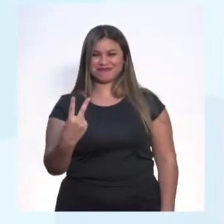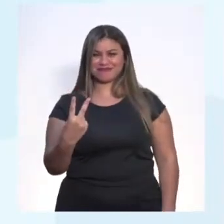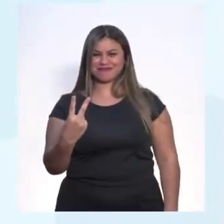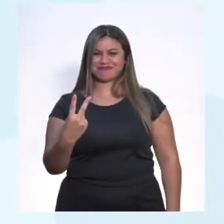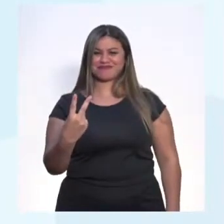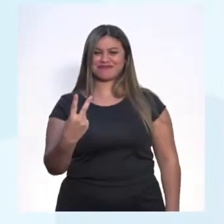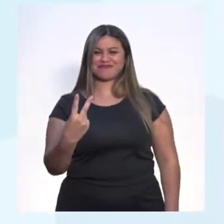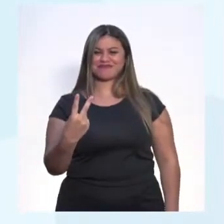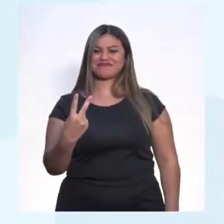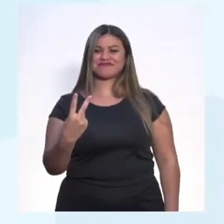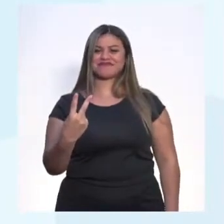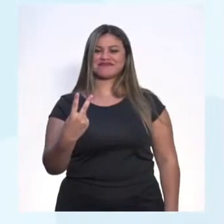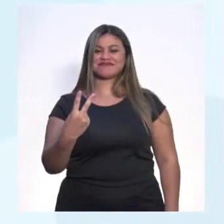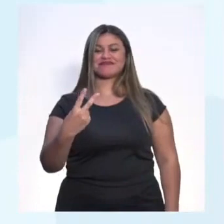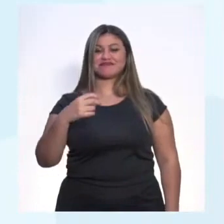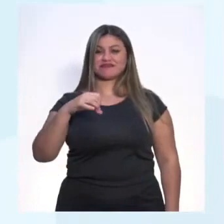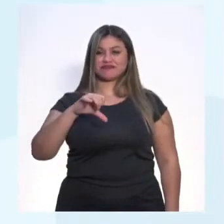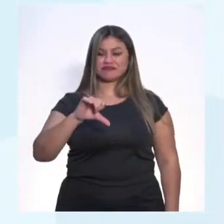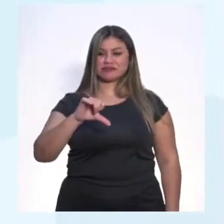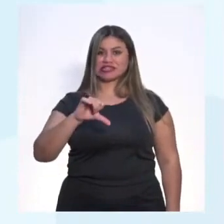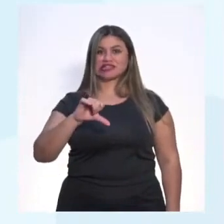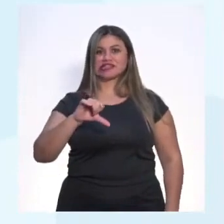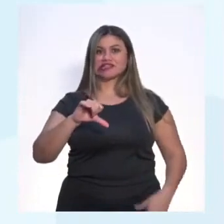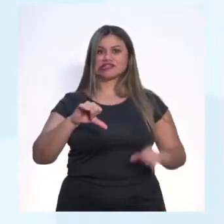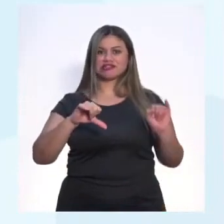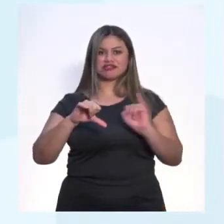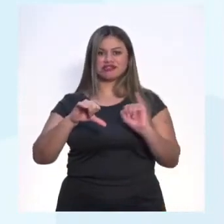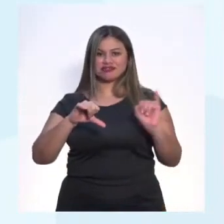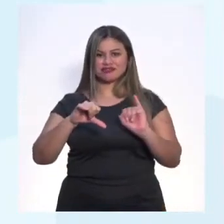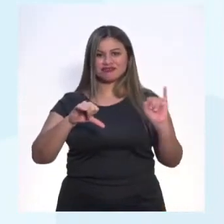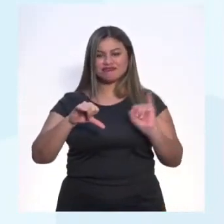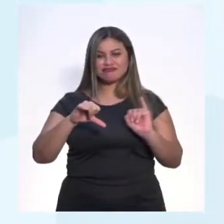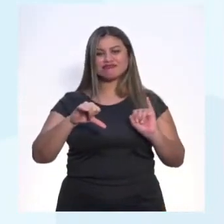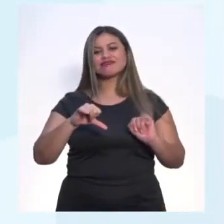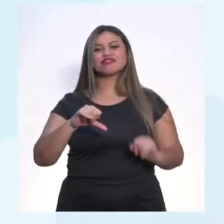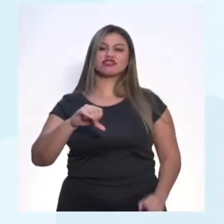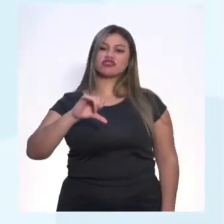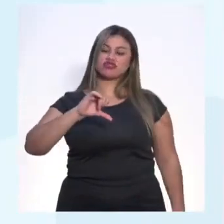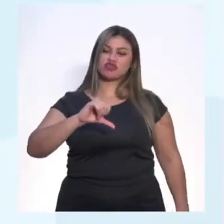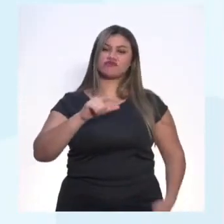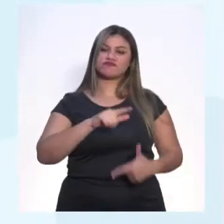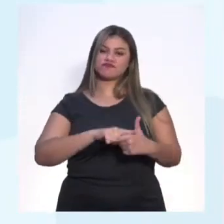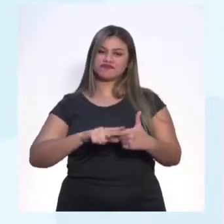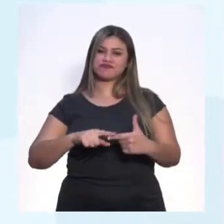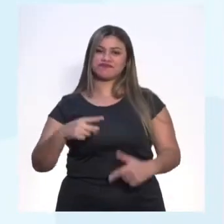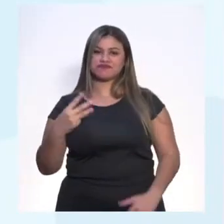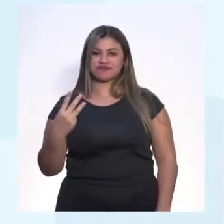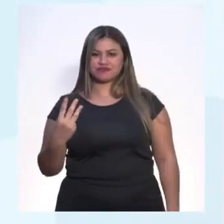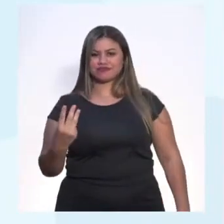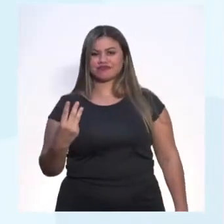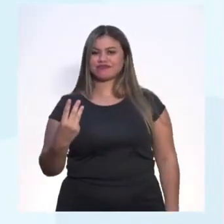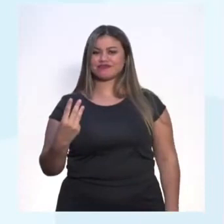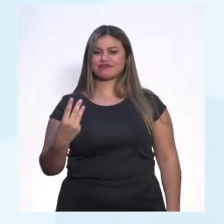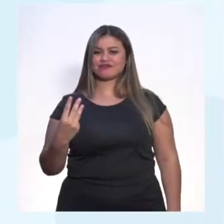por 2, 9 é ímpar. E agora, divide por 3.